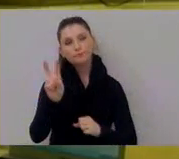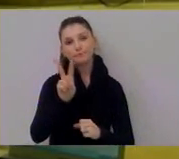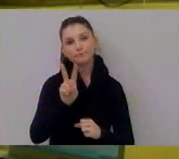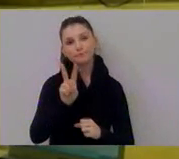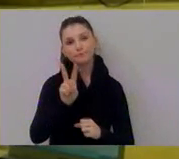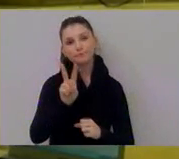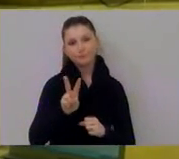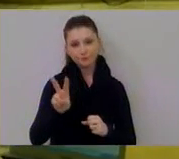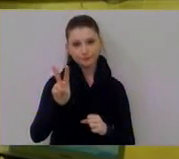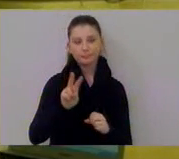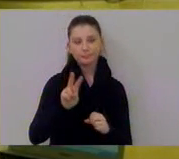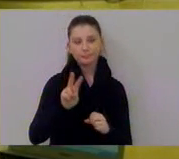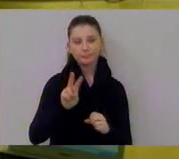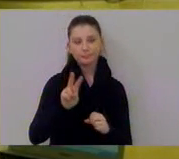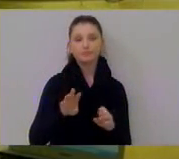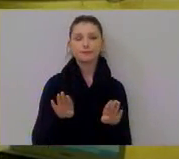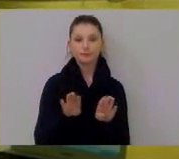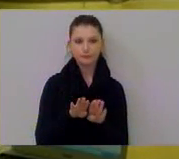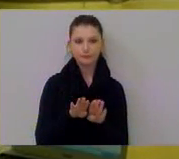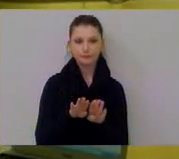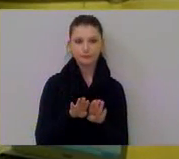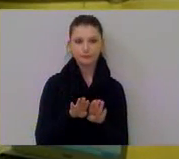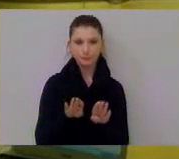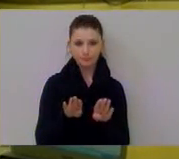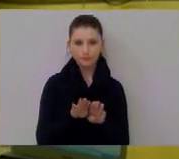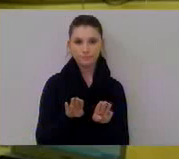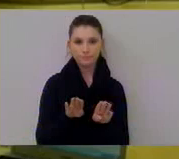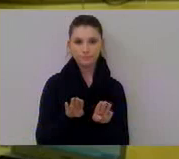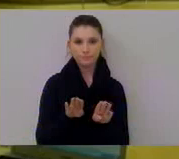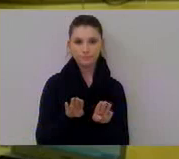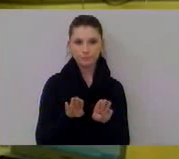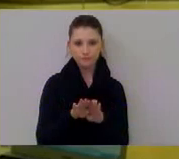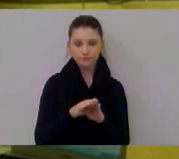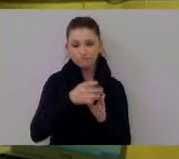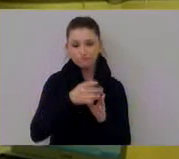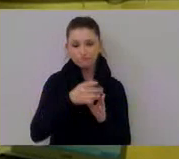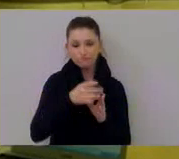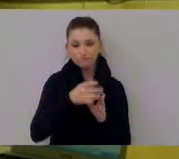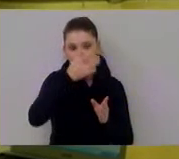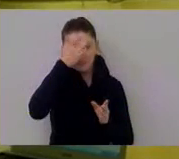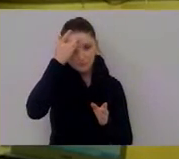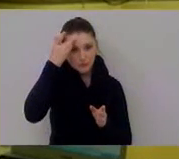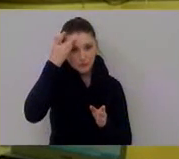saudar também as pessoas que estão